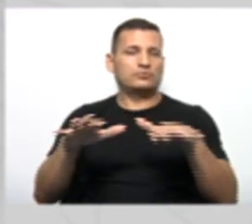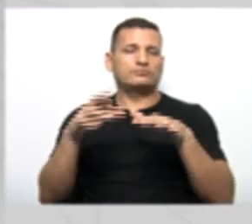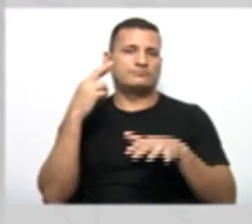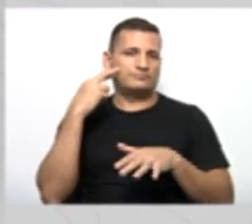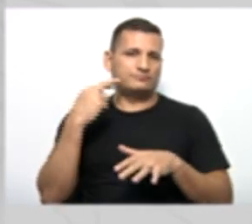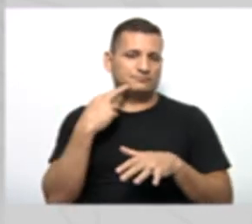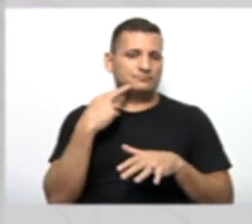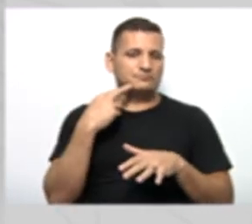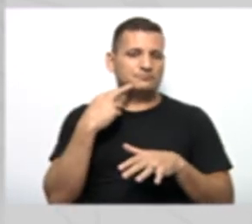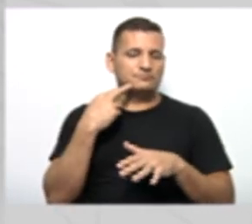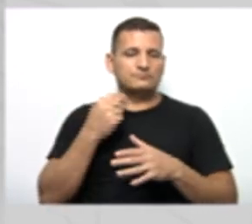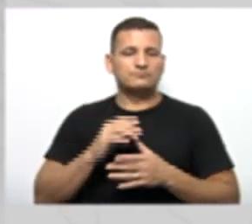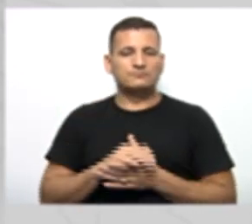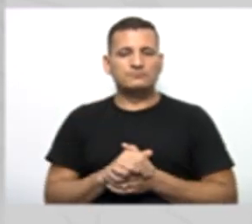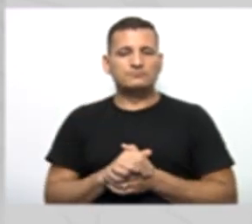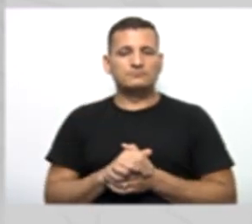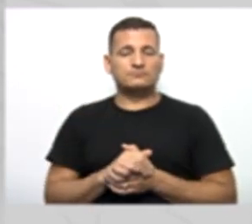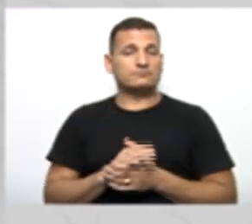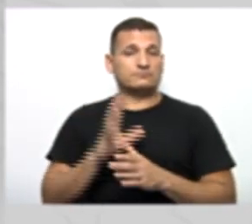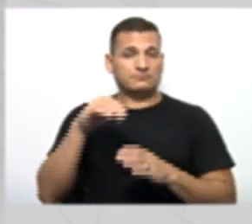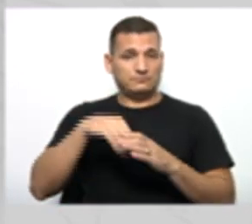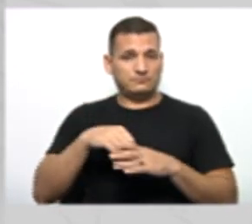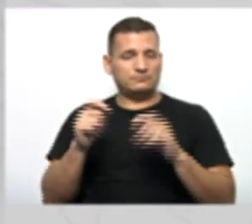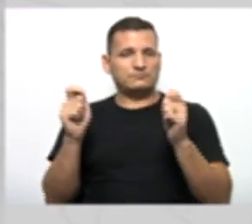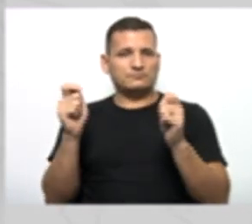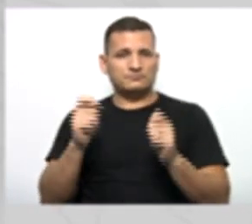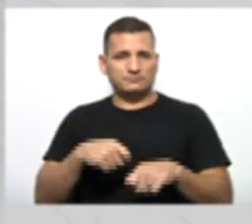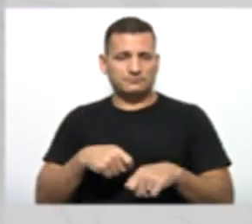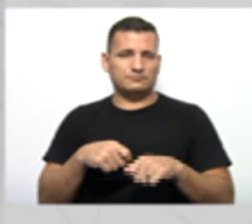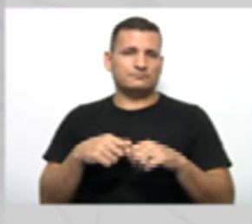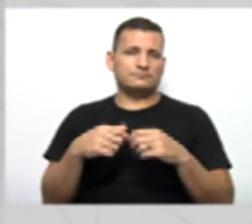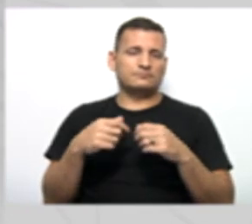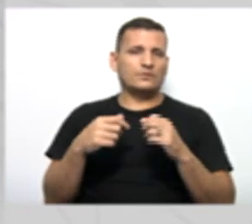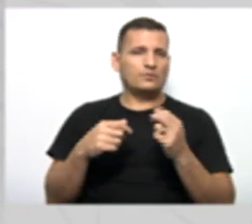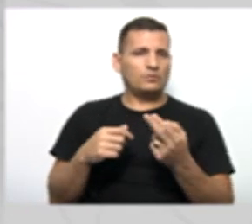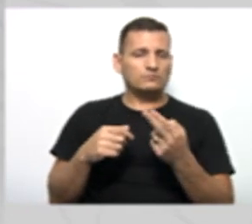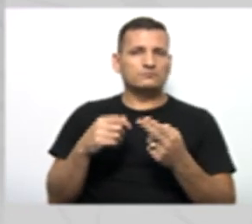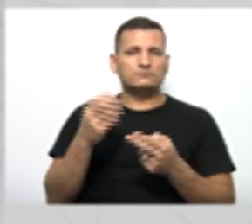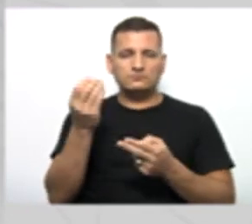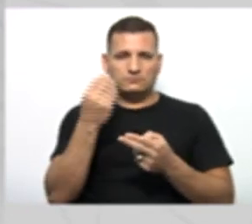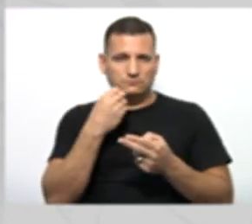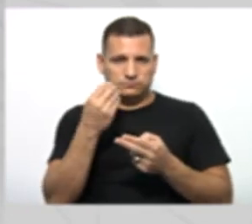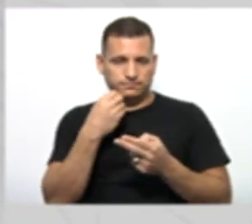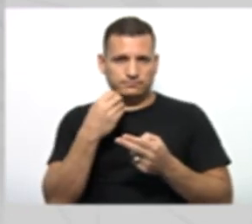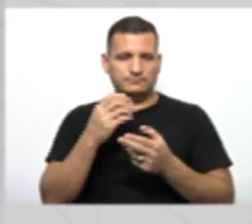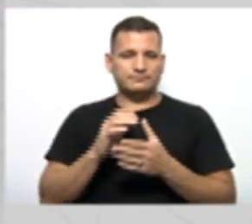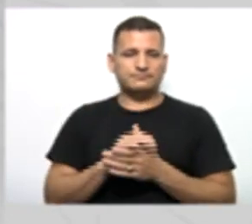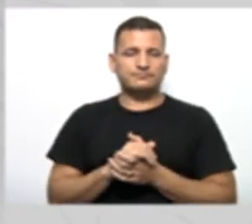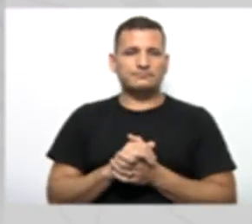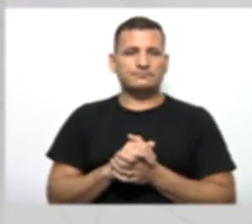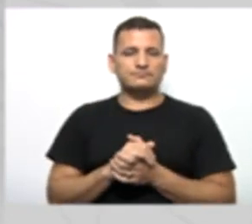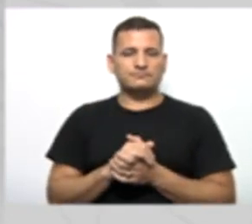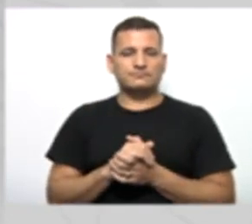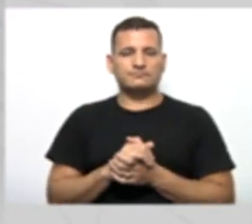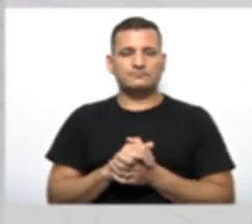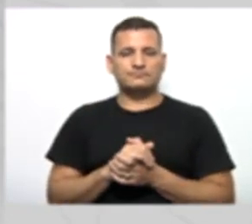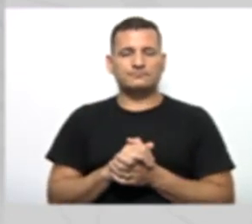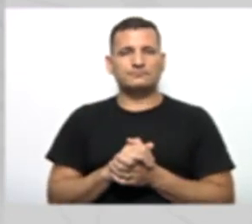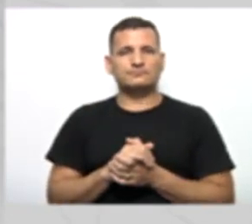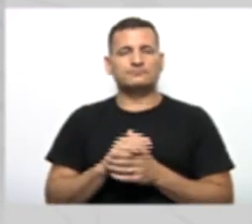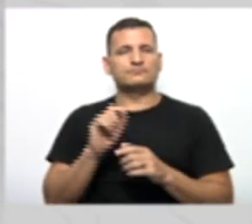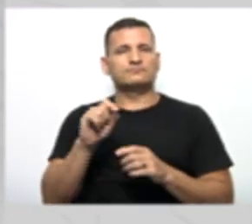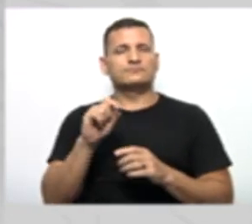rondoniense. E dentro dessas potencialidades e vulnerabilidades foram estabelecidas as